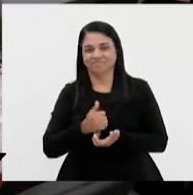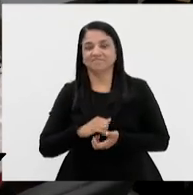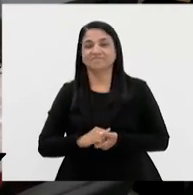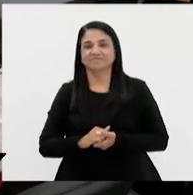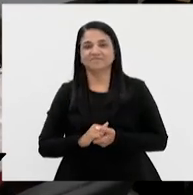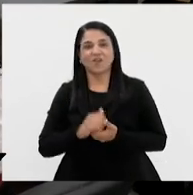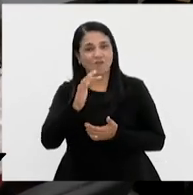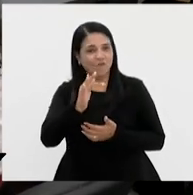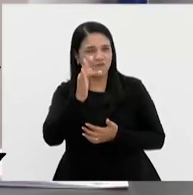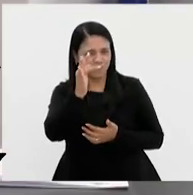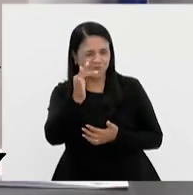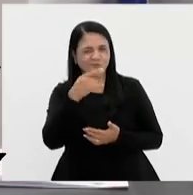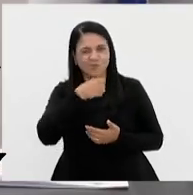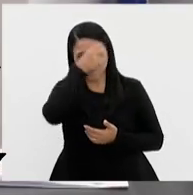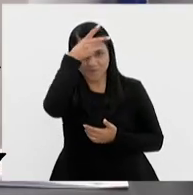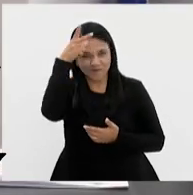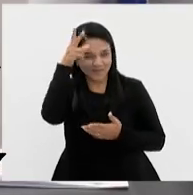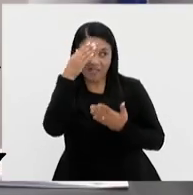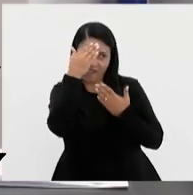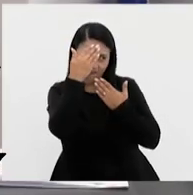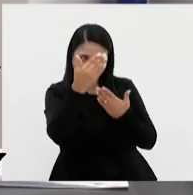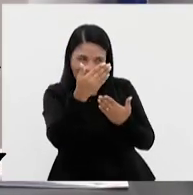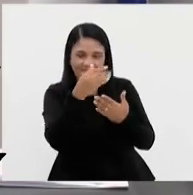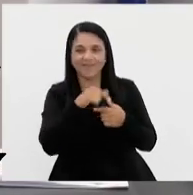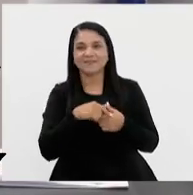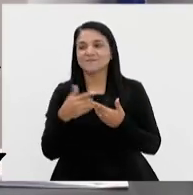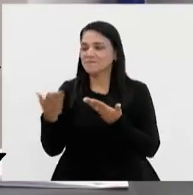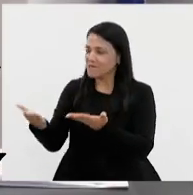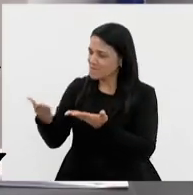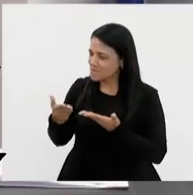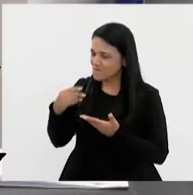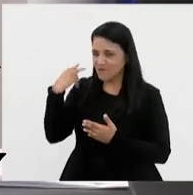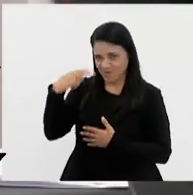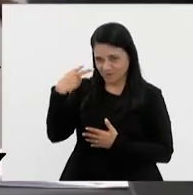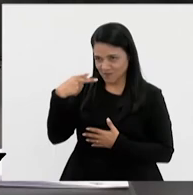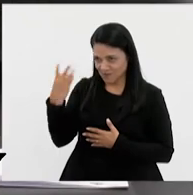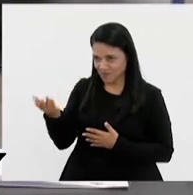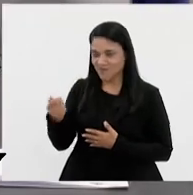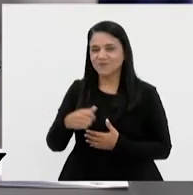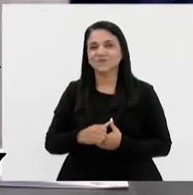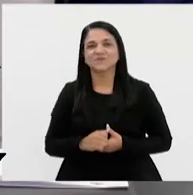Futuro prefeito agradece. Seja bem-vindo, vereador.